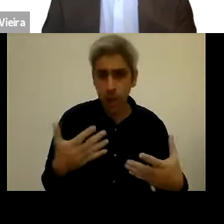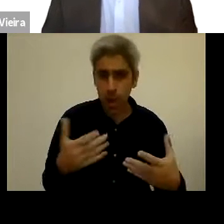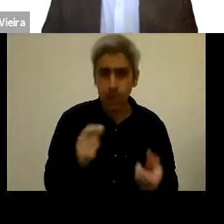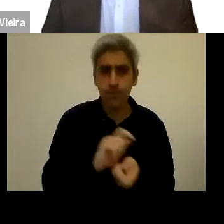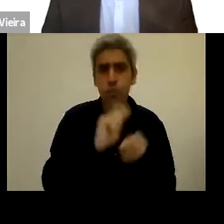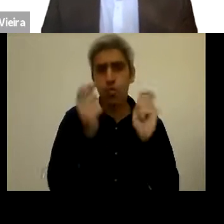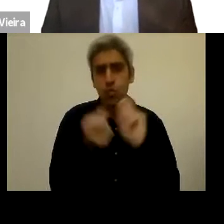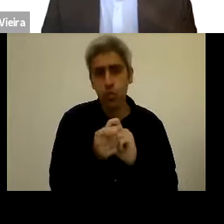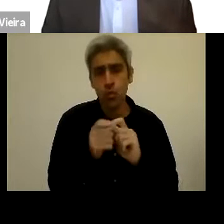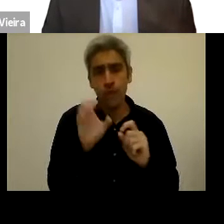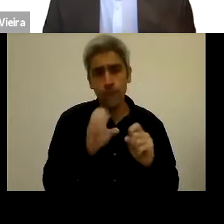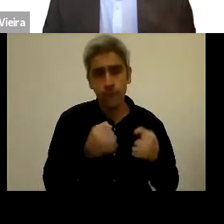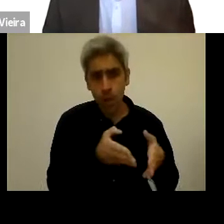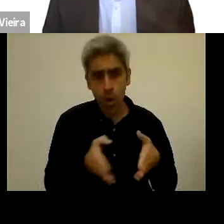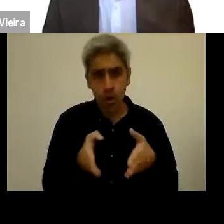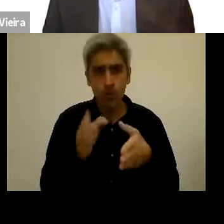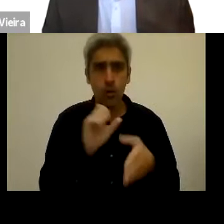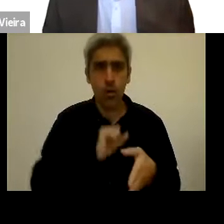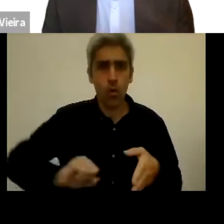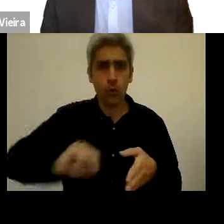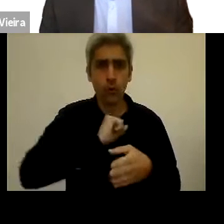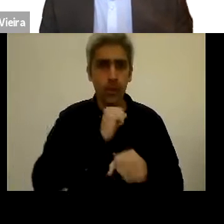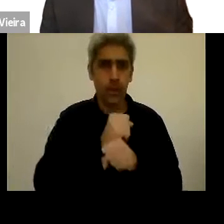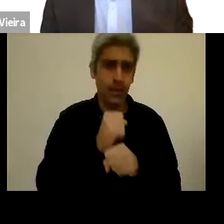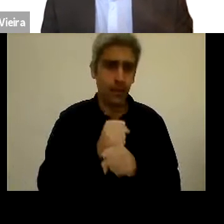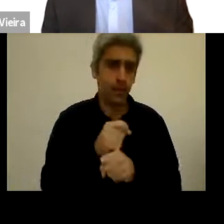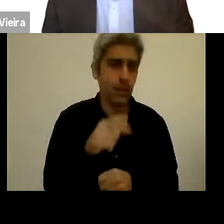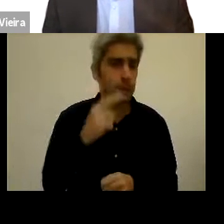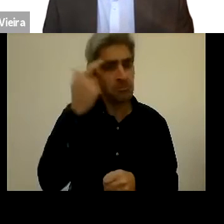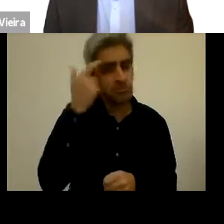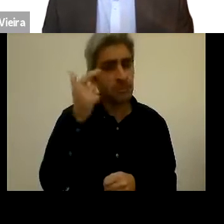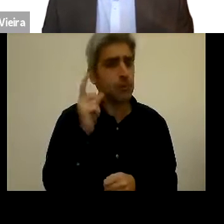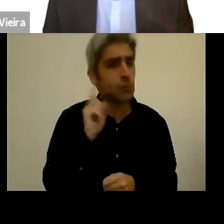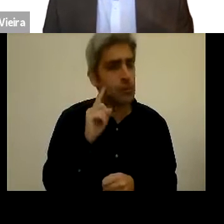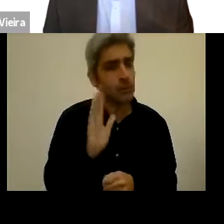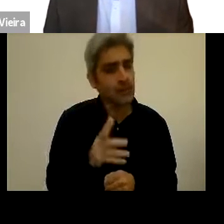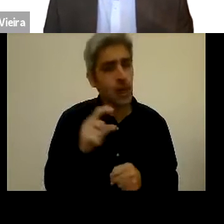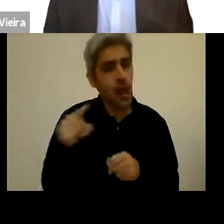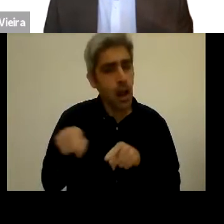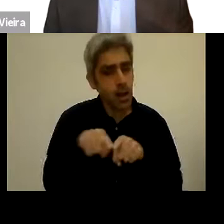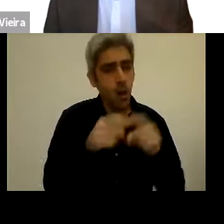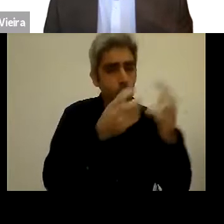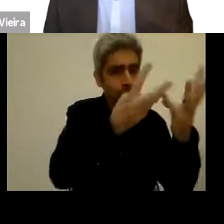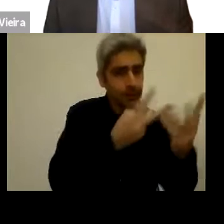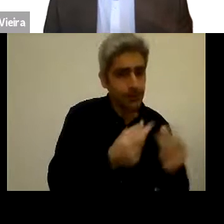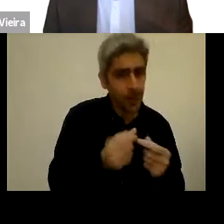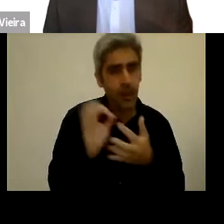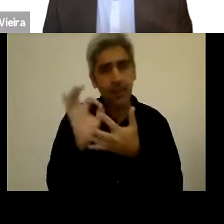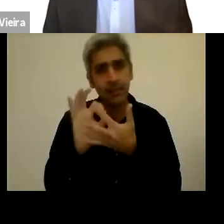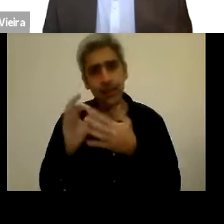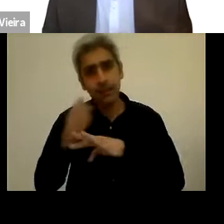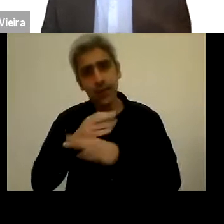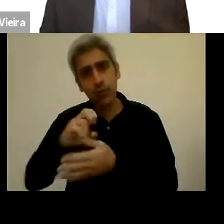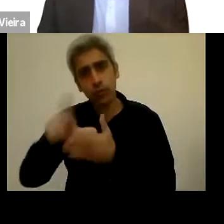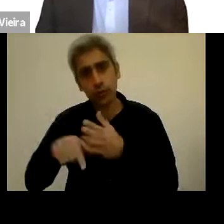mudarão o rumo do nosso trabalho. Não seria importante cada vez mais alinhar o orçamento com a definição prévia de